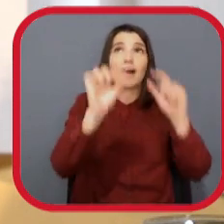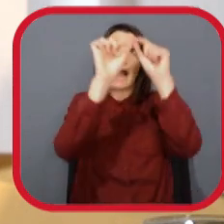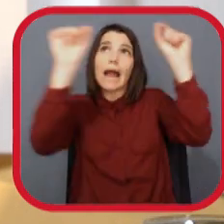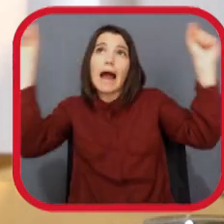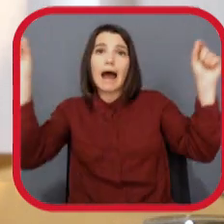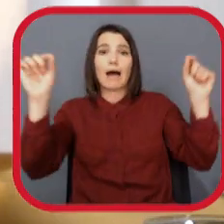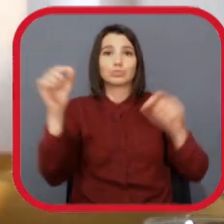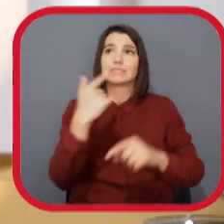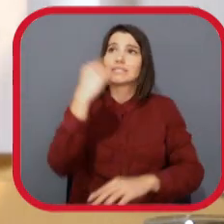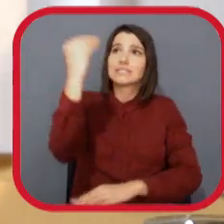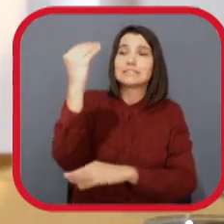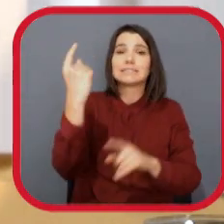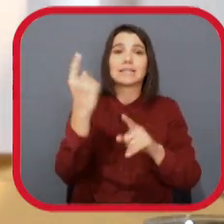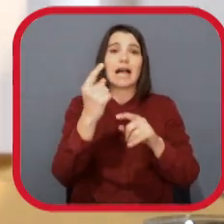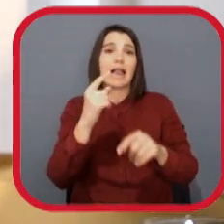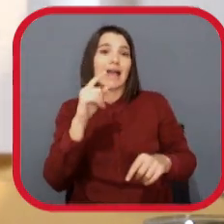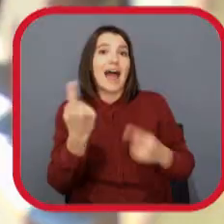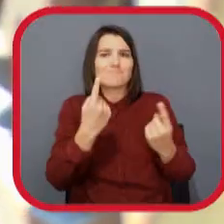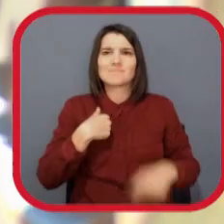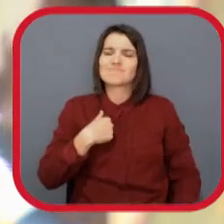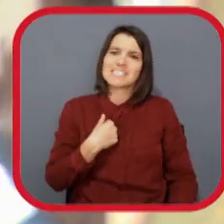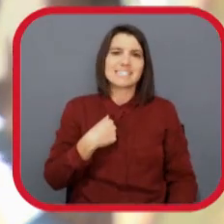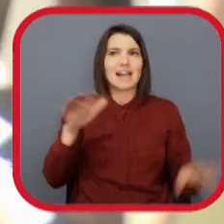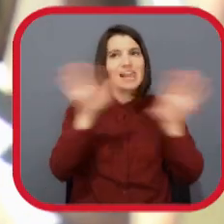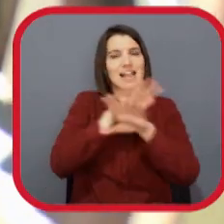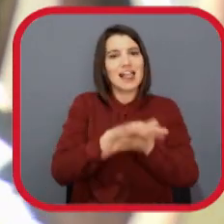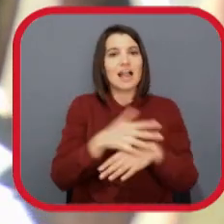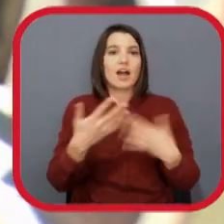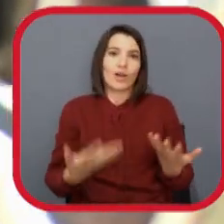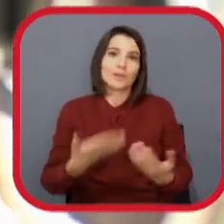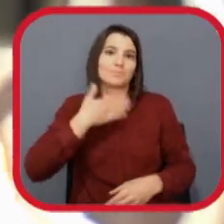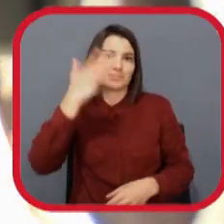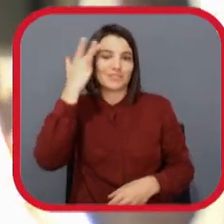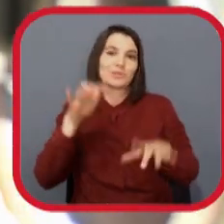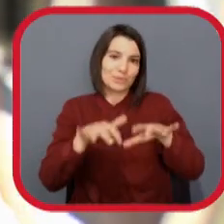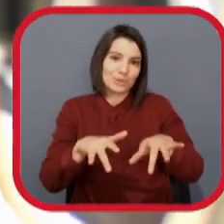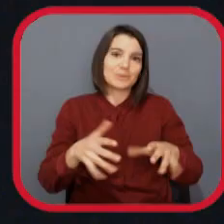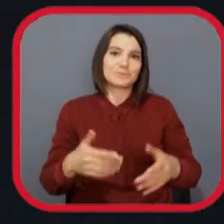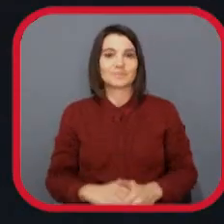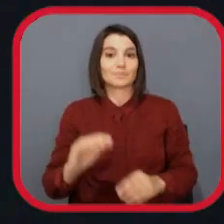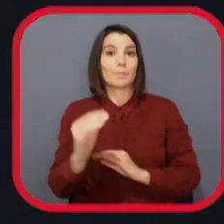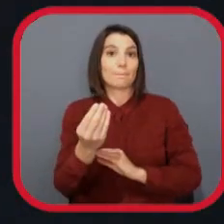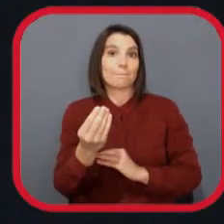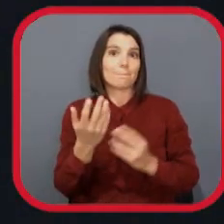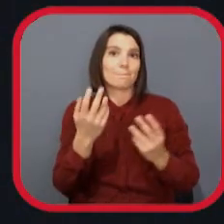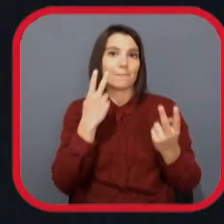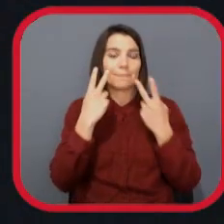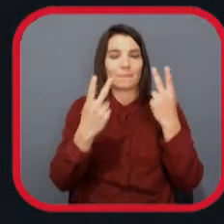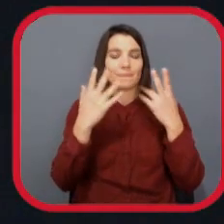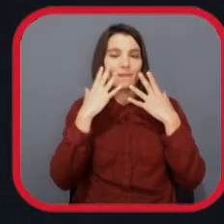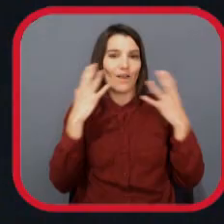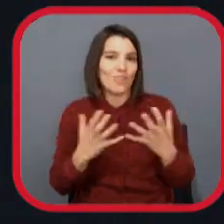não é? Cabos e postes, eletricidades, algumas coisas nós às vezes queremos camuflar. Hoje em dia isso é um bocadinho mais fácil. Um